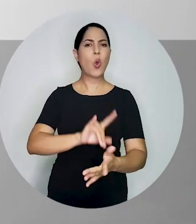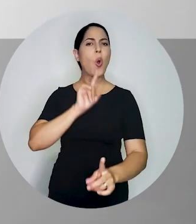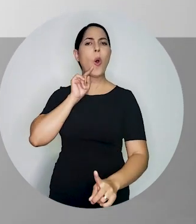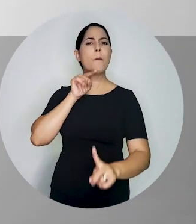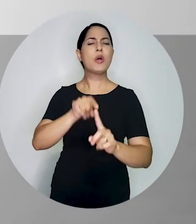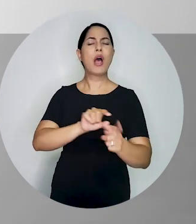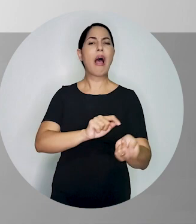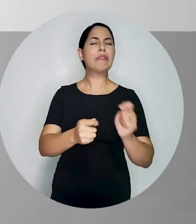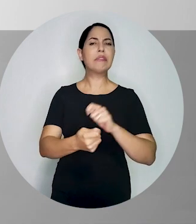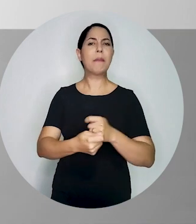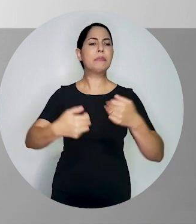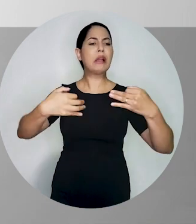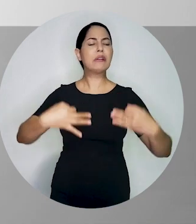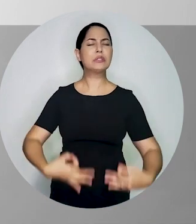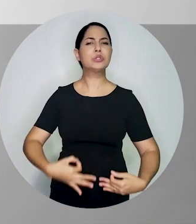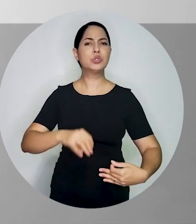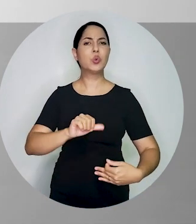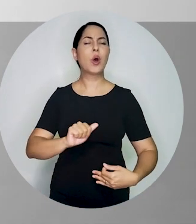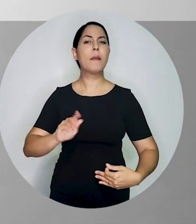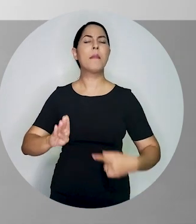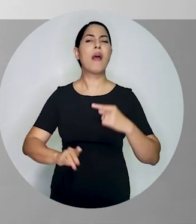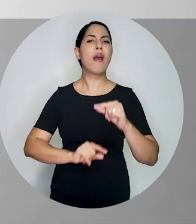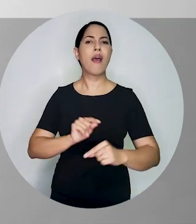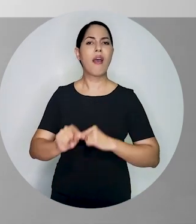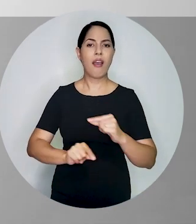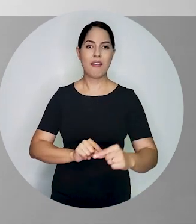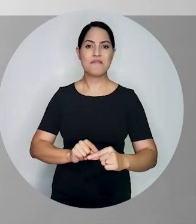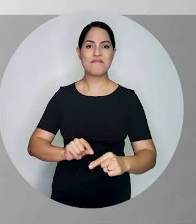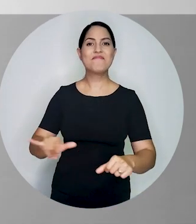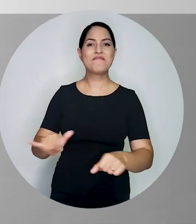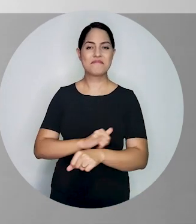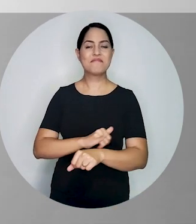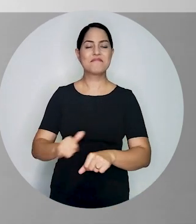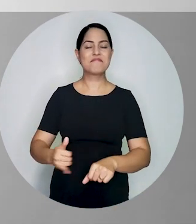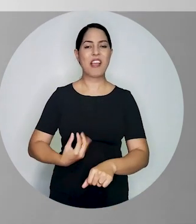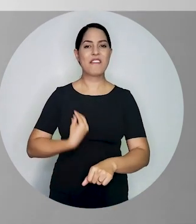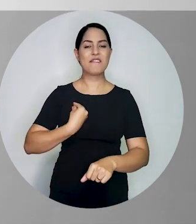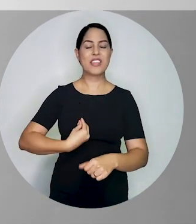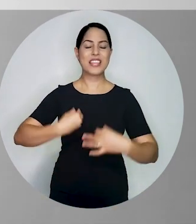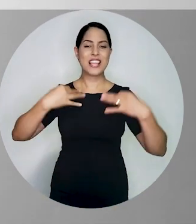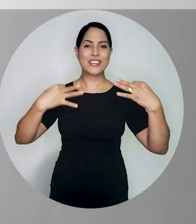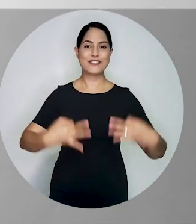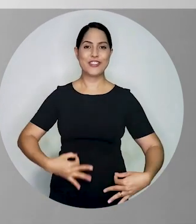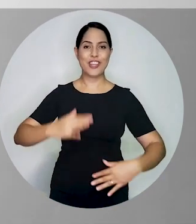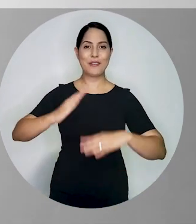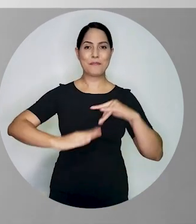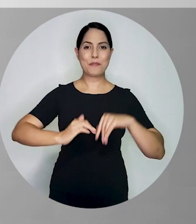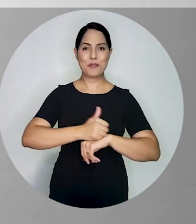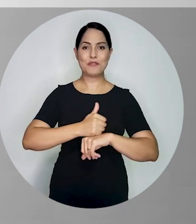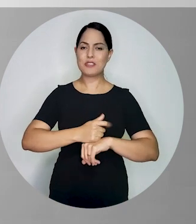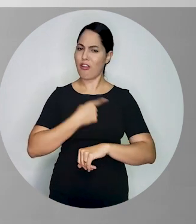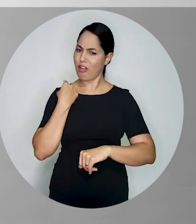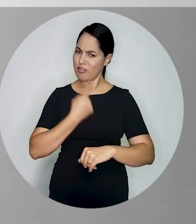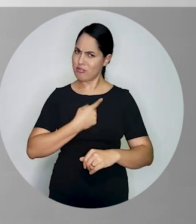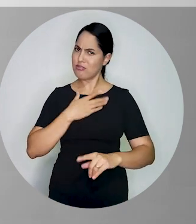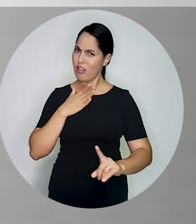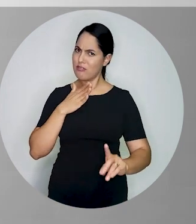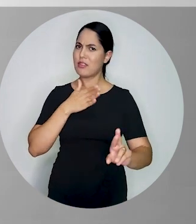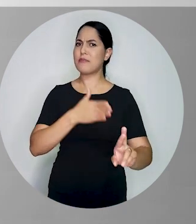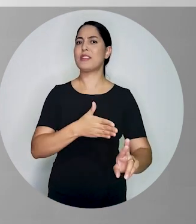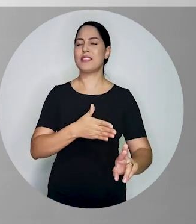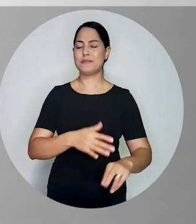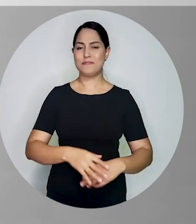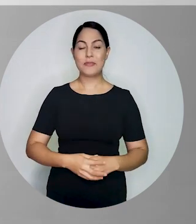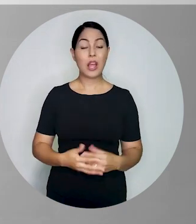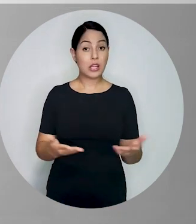certeza de que o objetivo mais adequado para a OAB nesta quadra histórica é a busca da dignidade para a profissão que